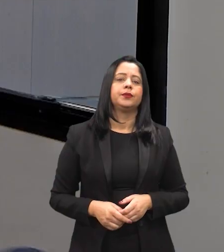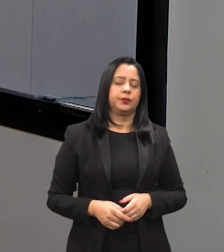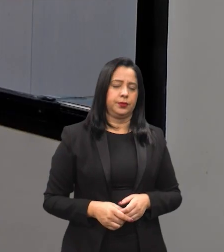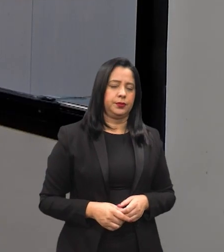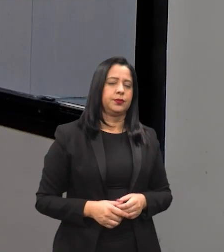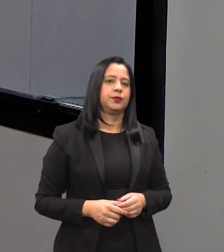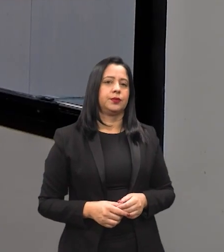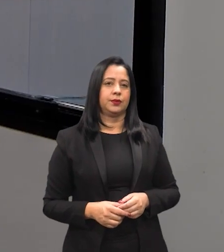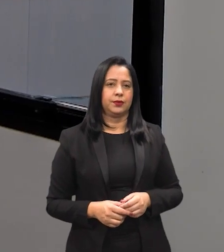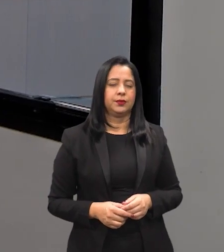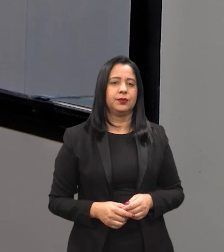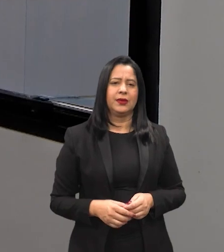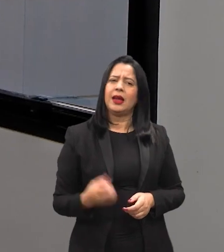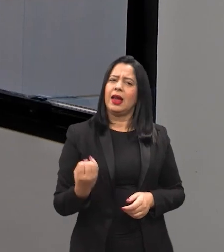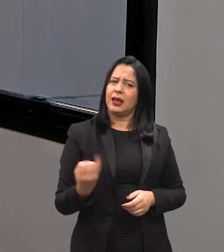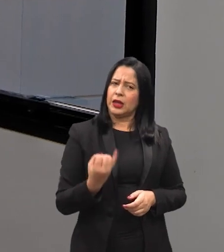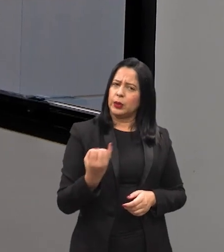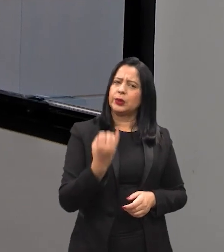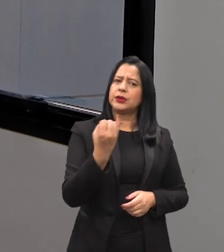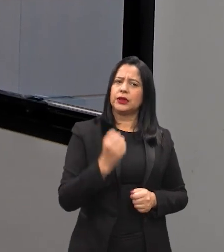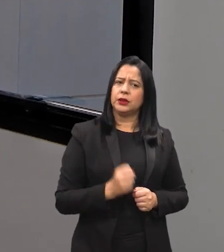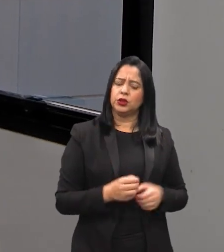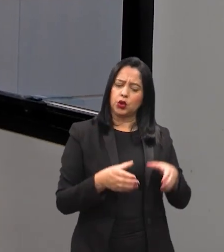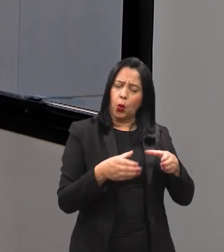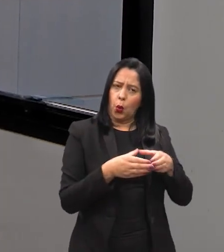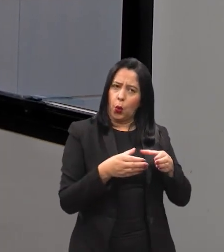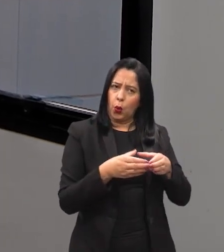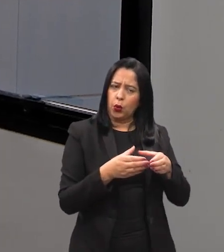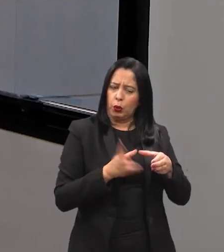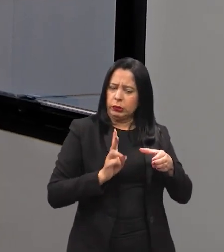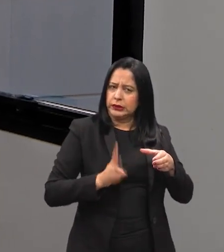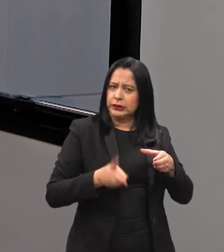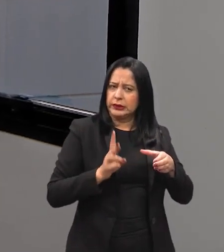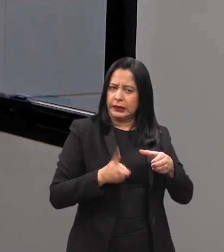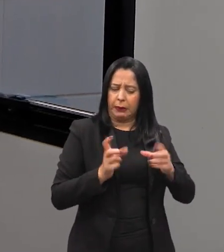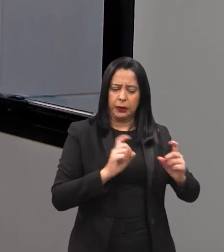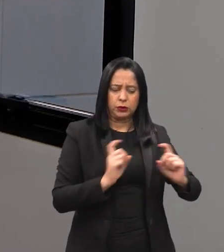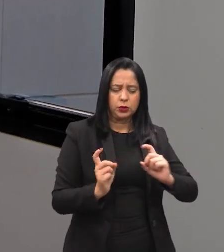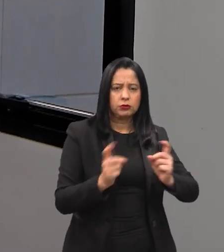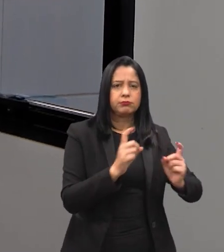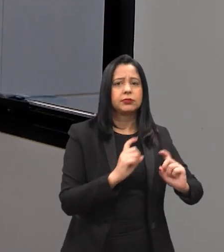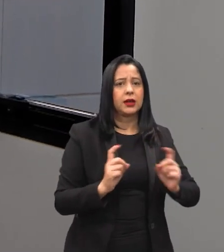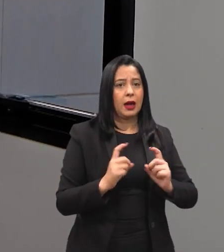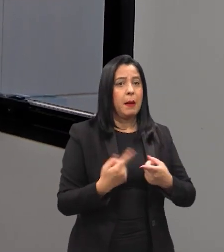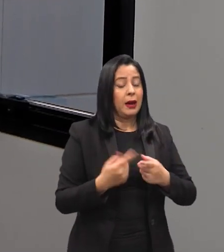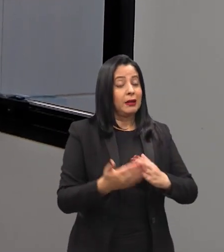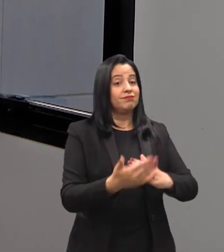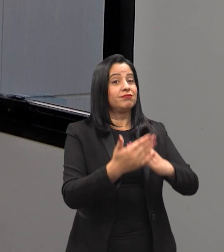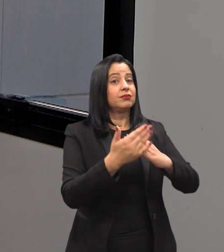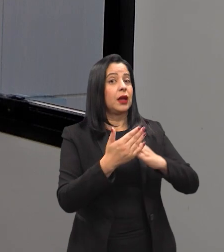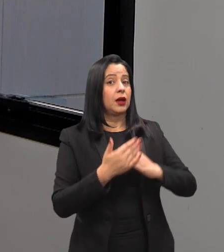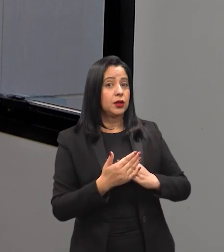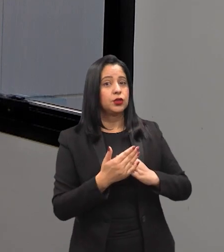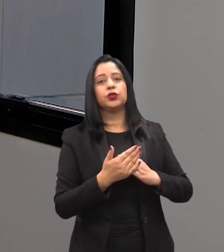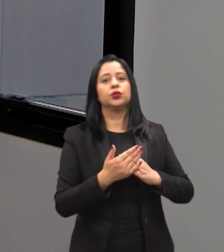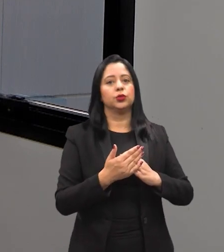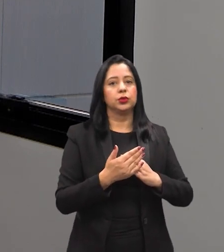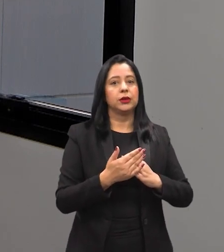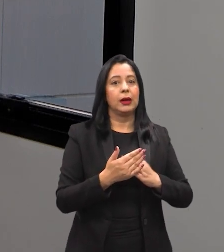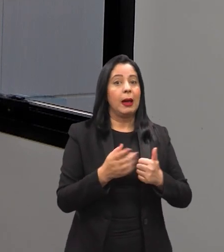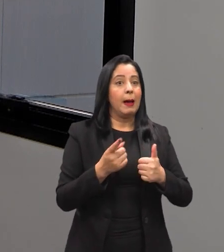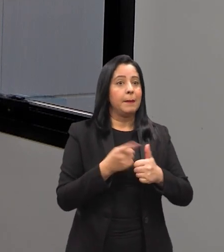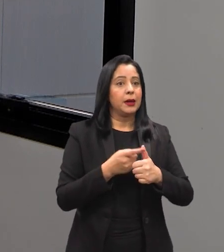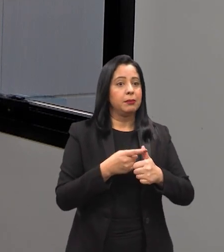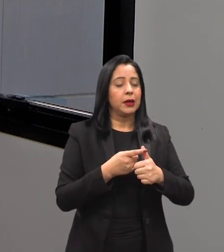efluentes. É muito importante essa frequência com que a Comissão Permanente de Meio Ambiente tem se reunido. Isso nos ajuda a